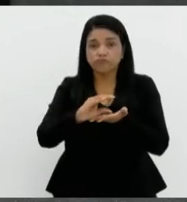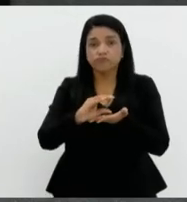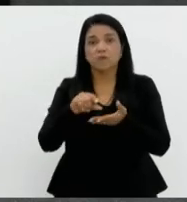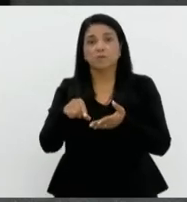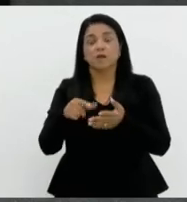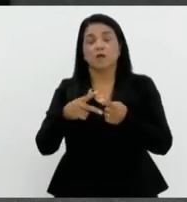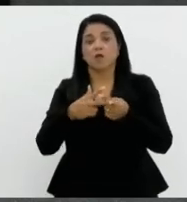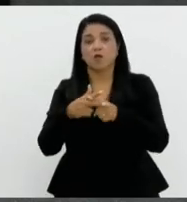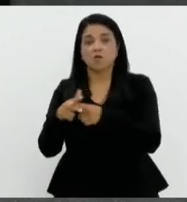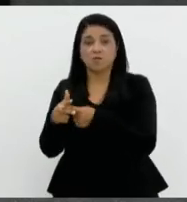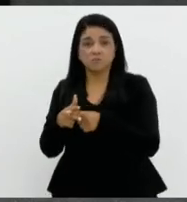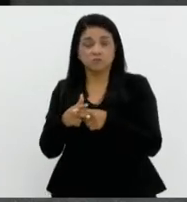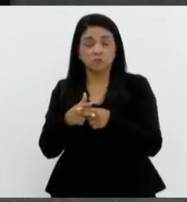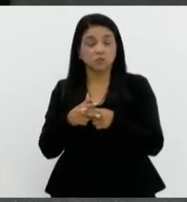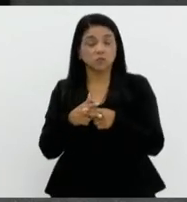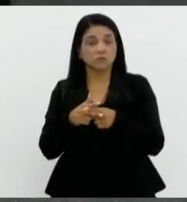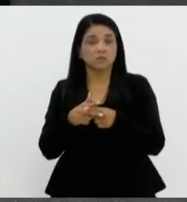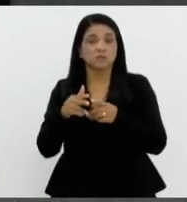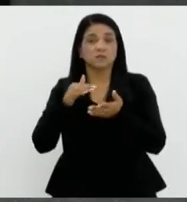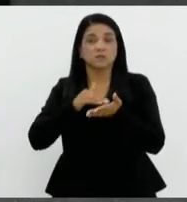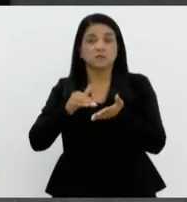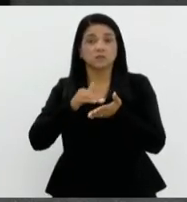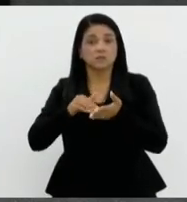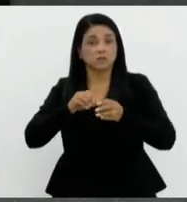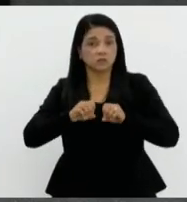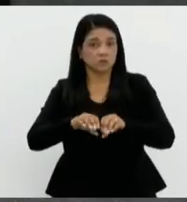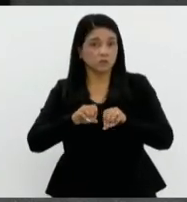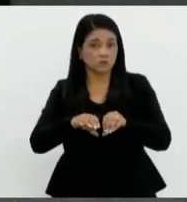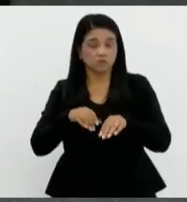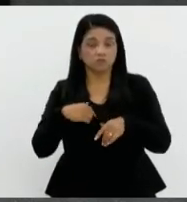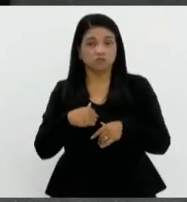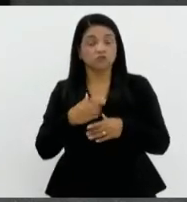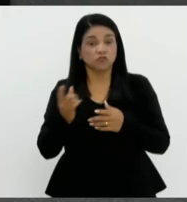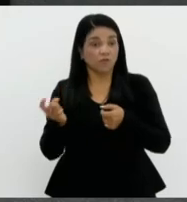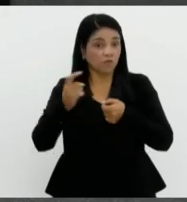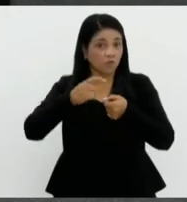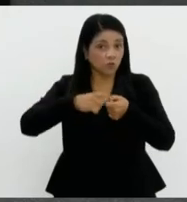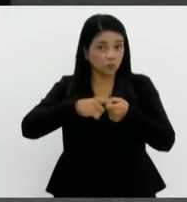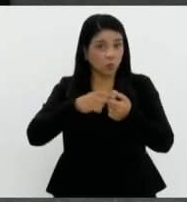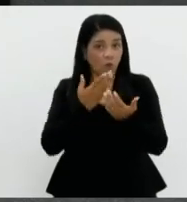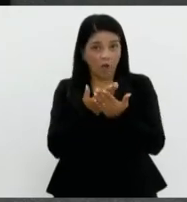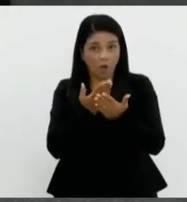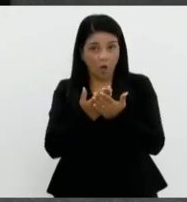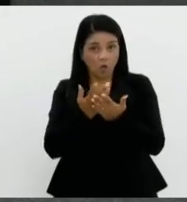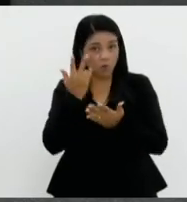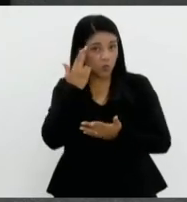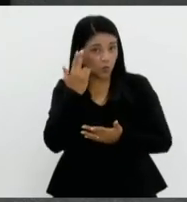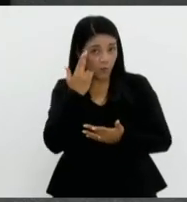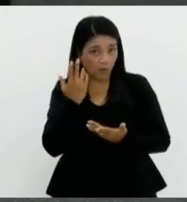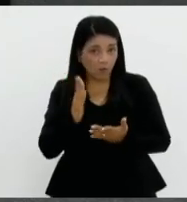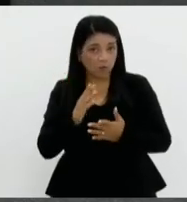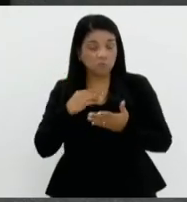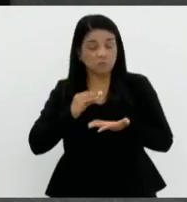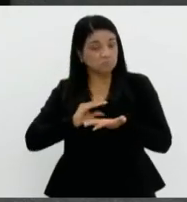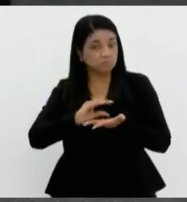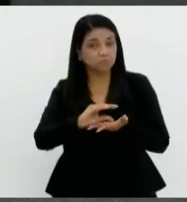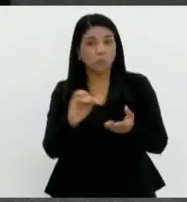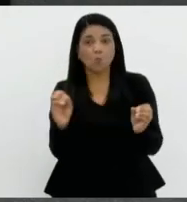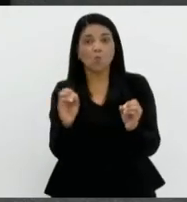de Educação. O retorno às aulas já começou, as escolas não têm esse recurso